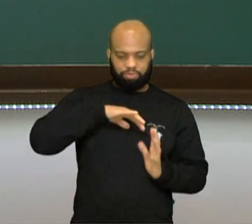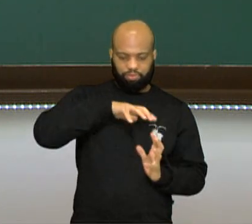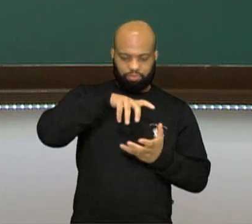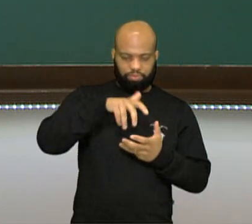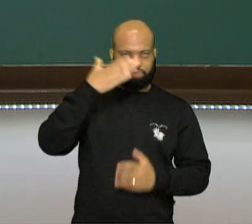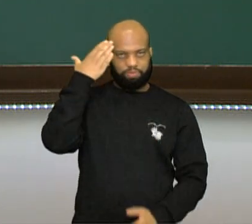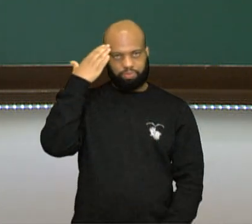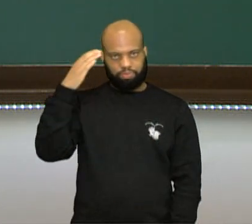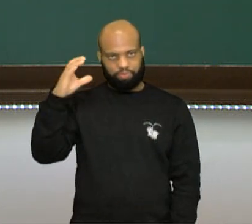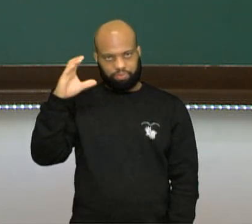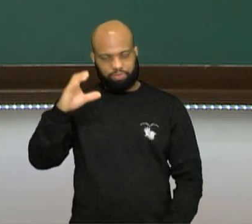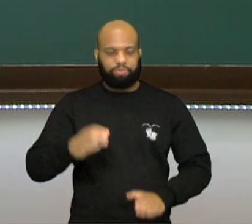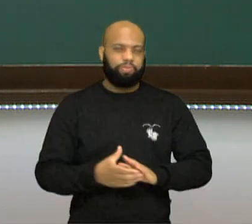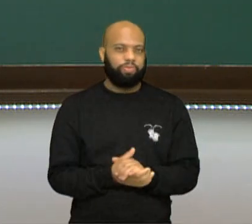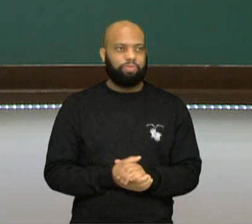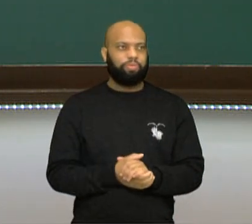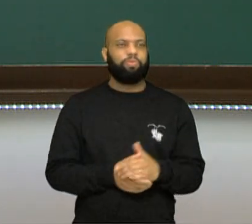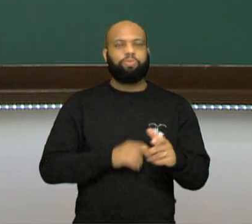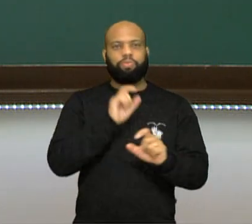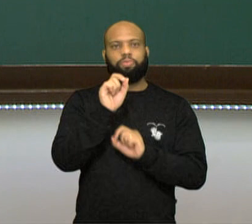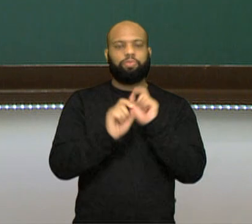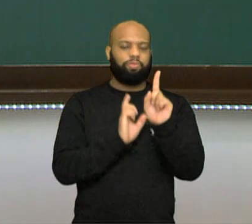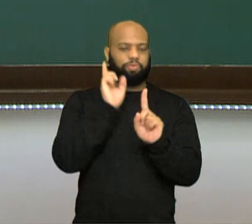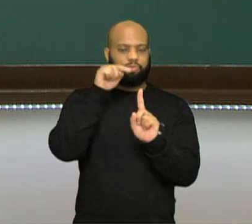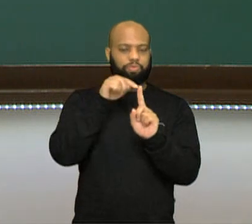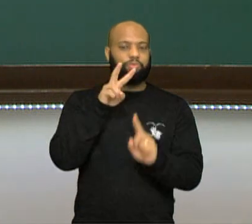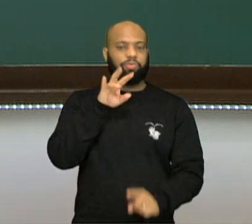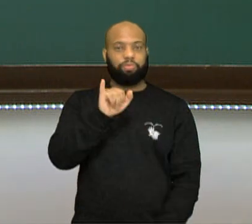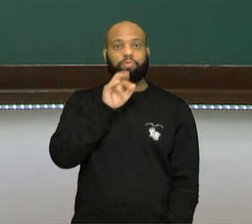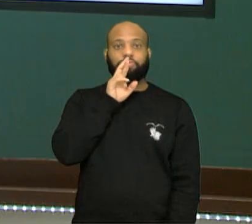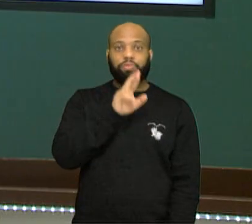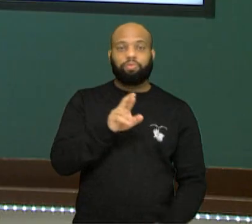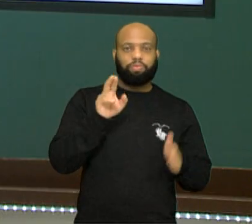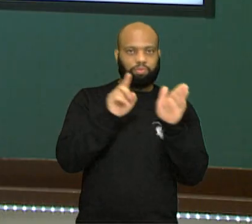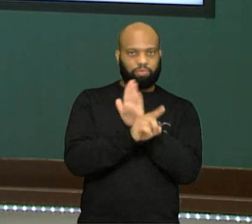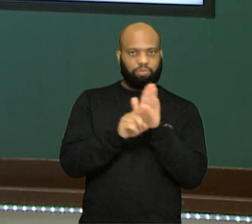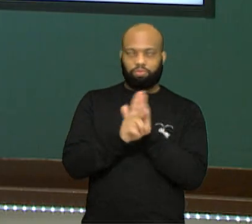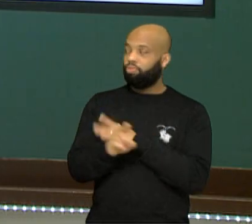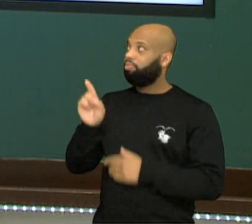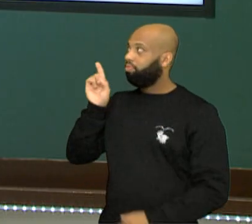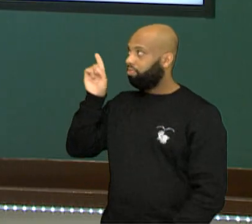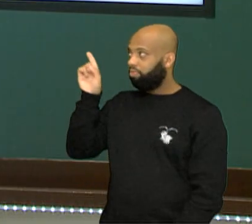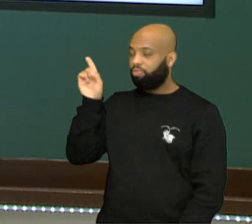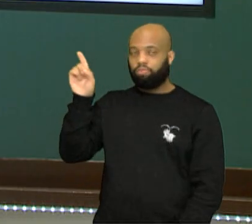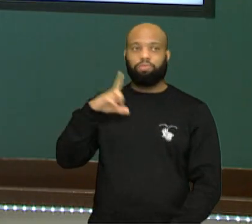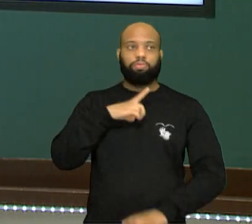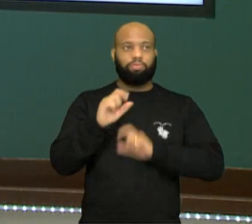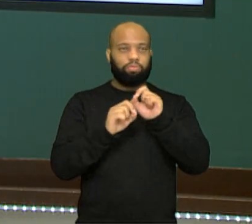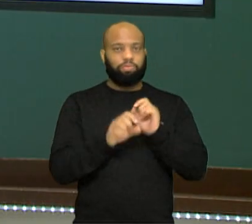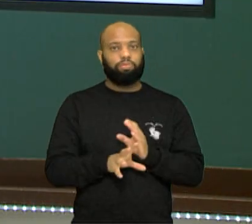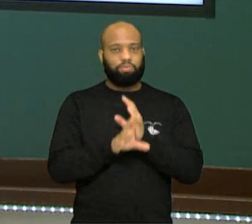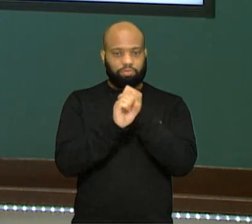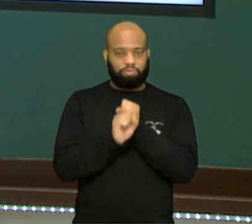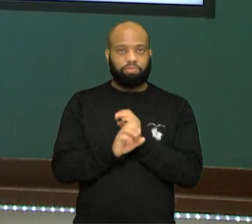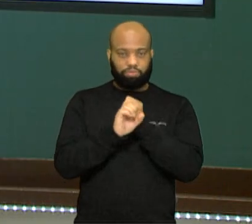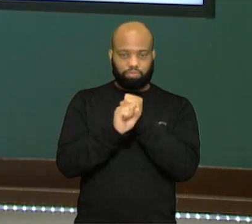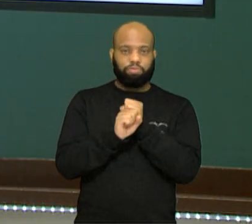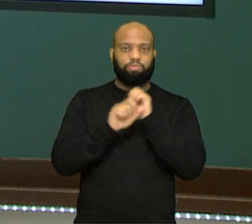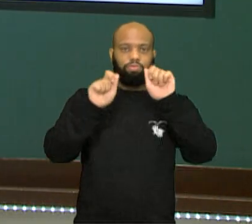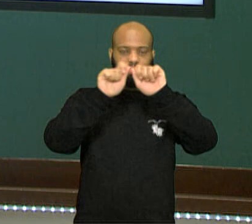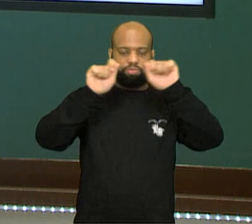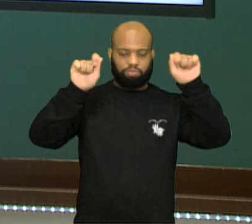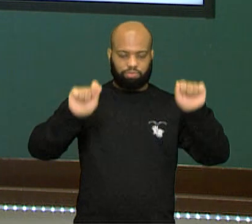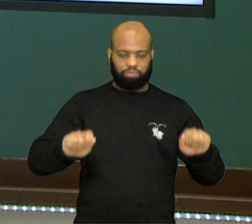em Curitiba. Então, nosso objetivo vai ser resolver exercícios envolvendo o cálculo de área